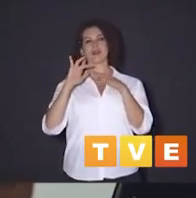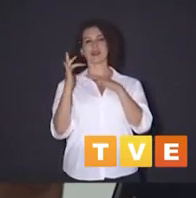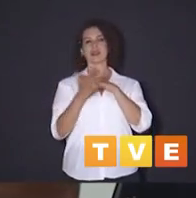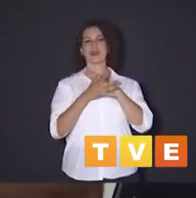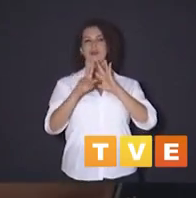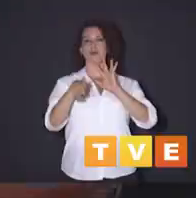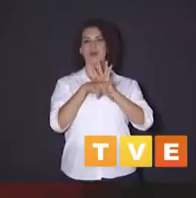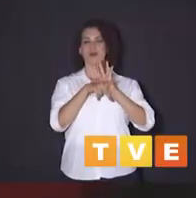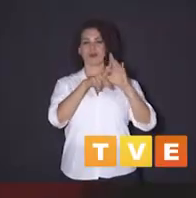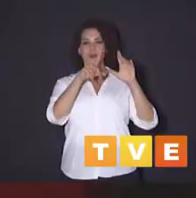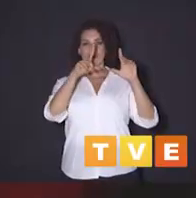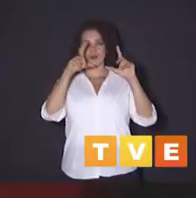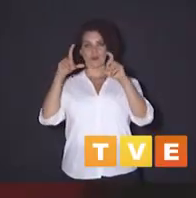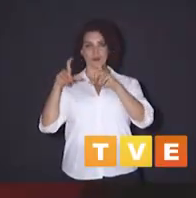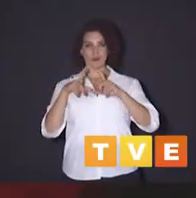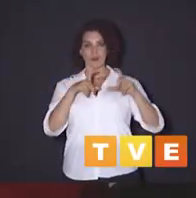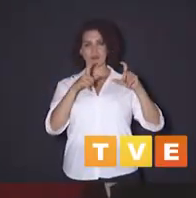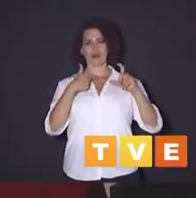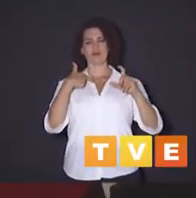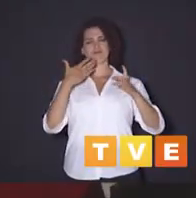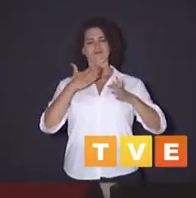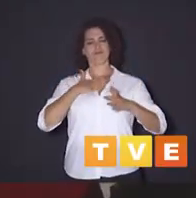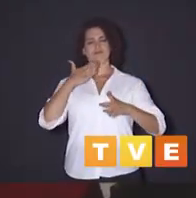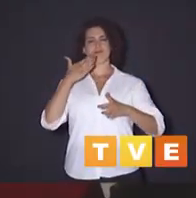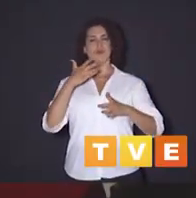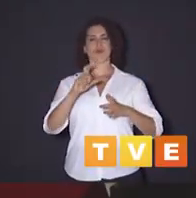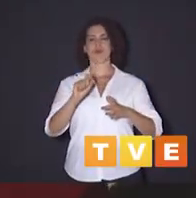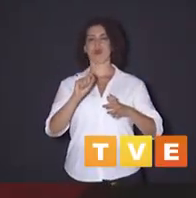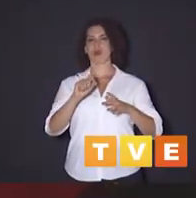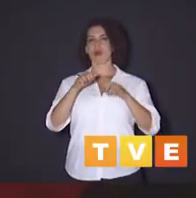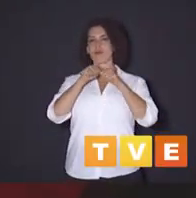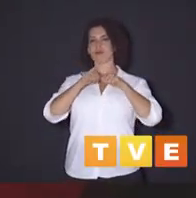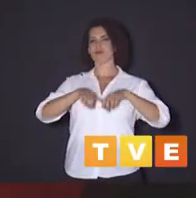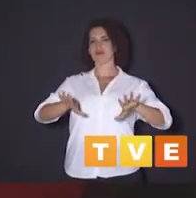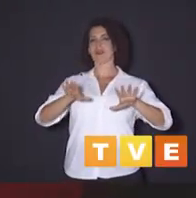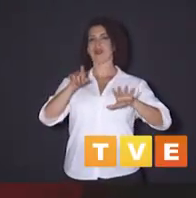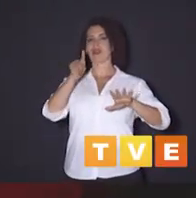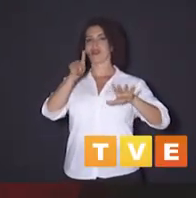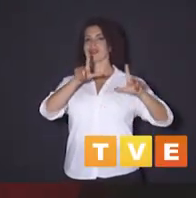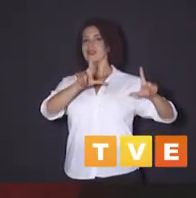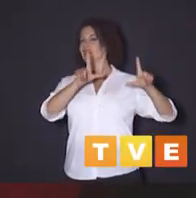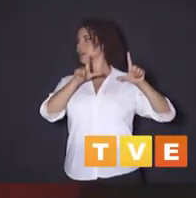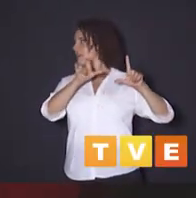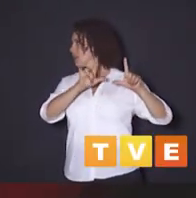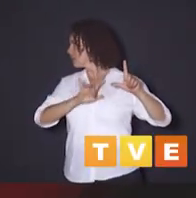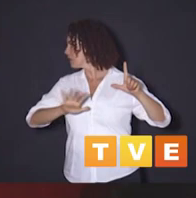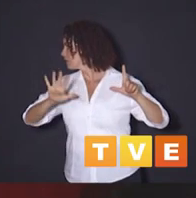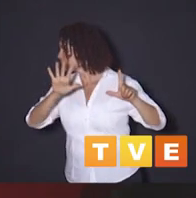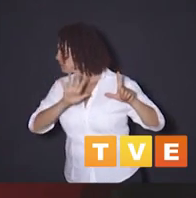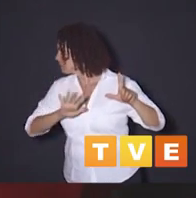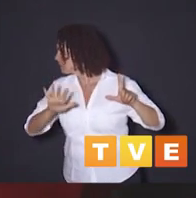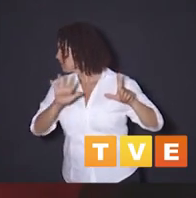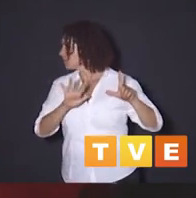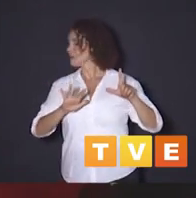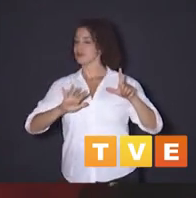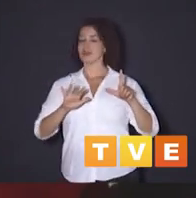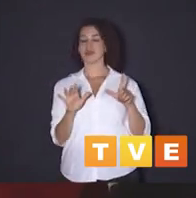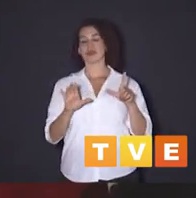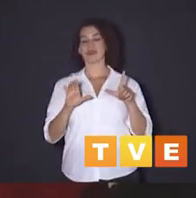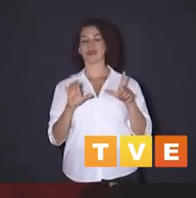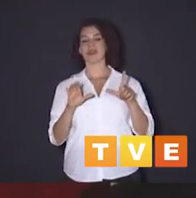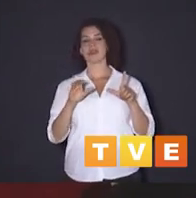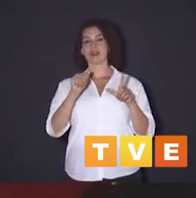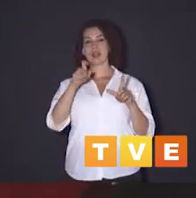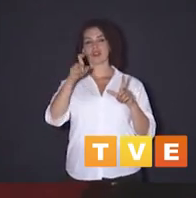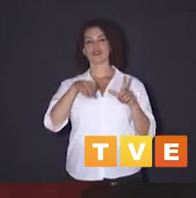fotografia eu me surpreendi com o compartilhamento dessa imagem que foi da coleção axé neodi onde por